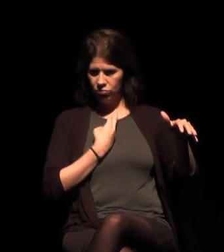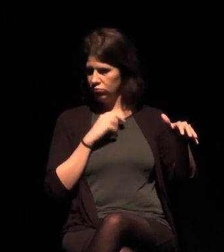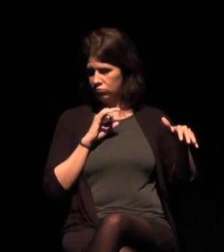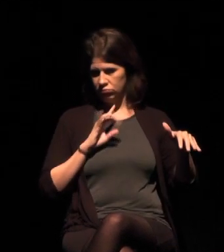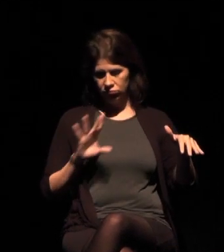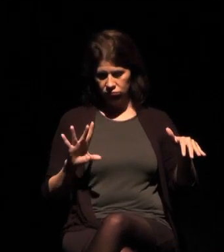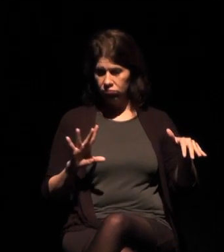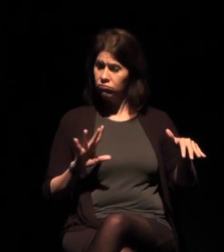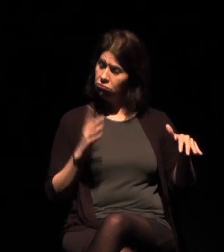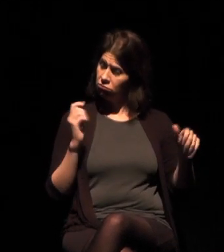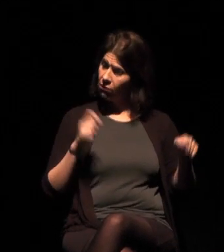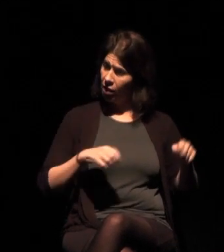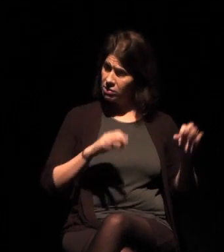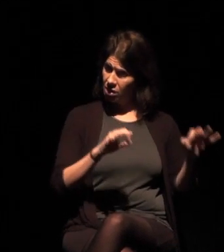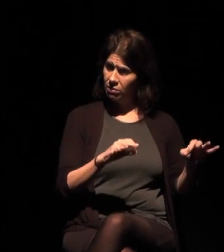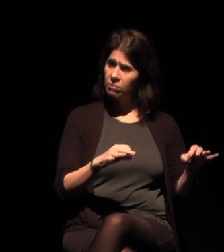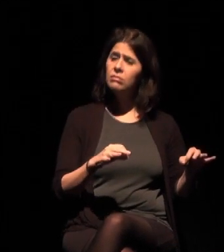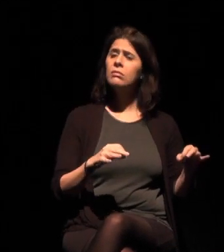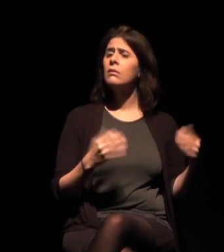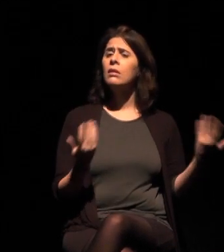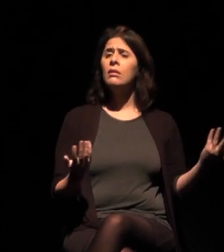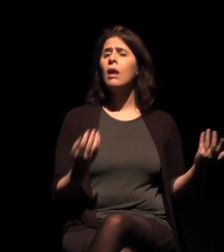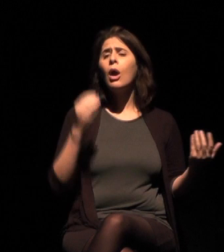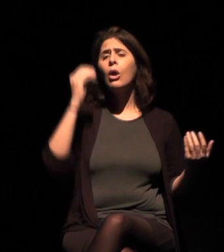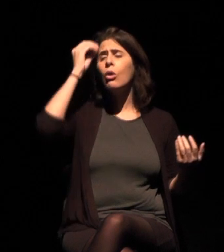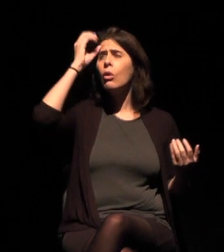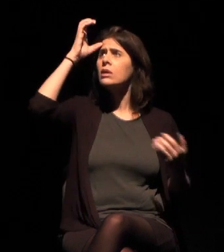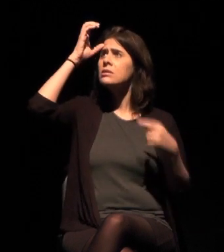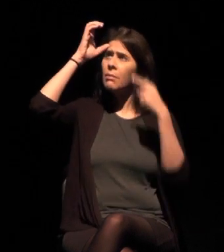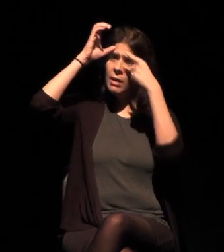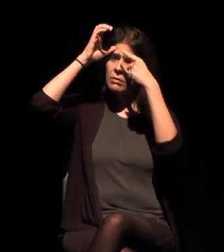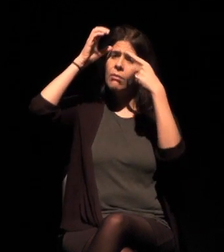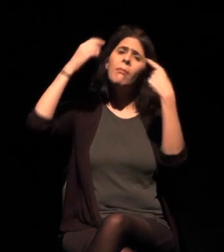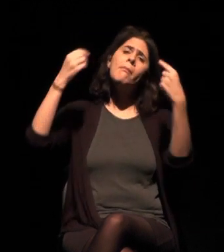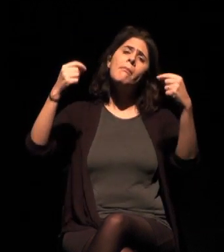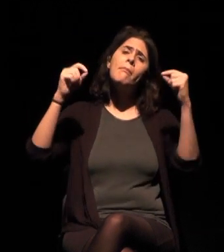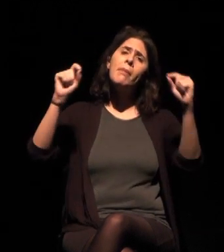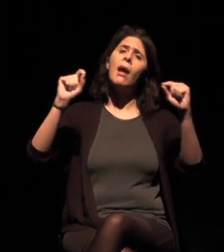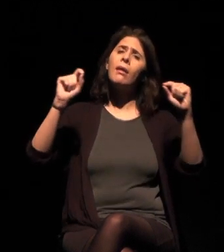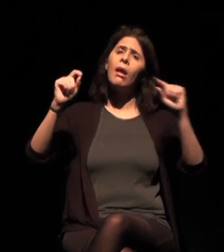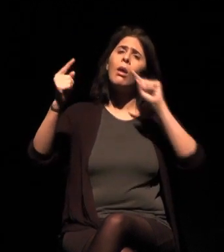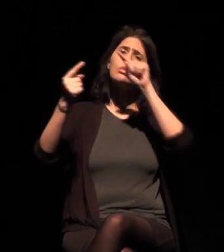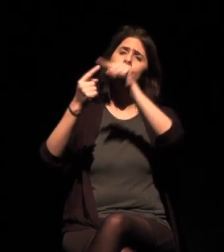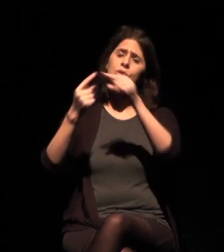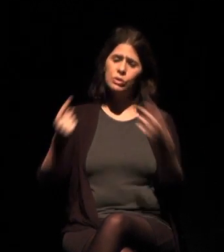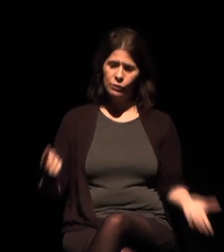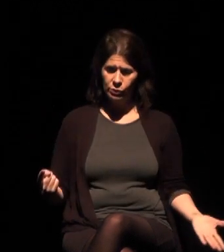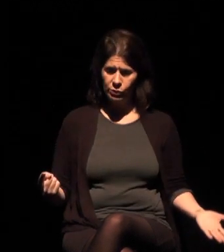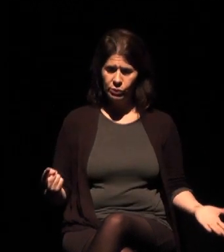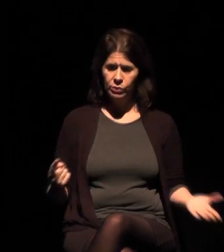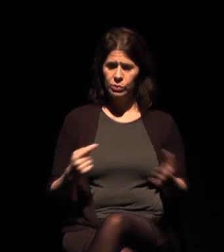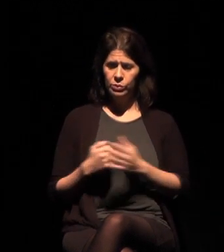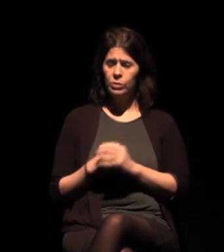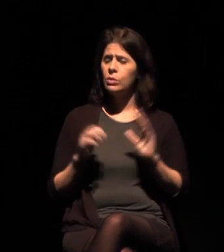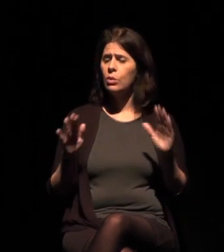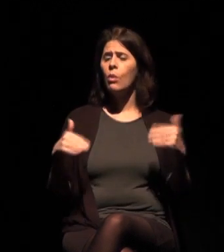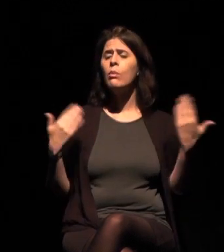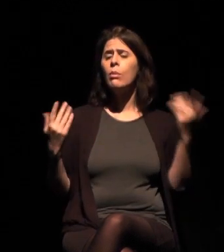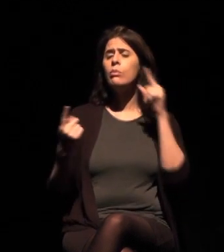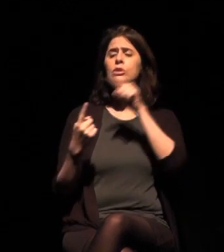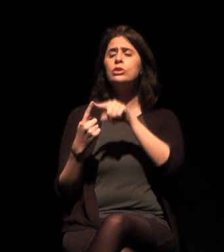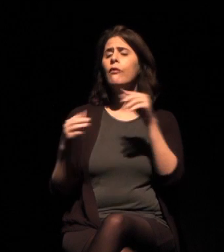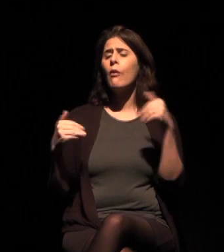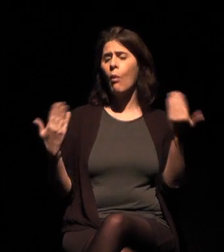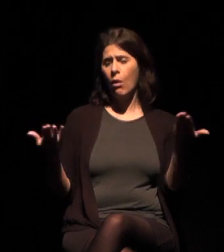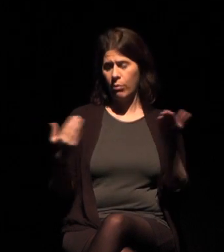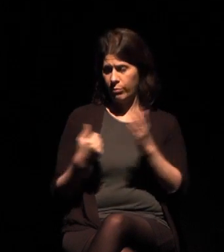eu acho até filosófica é pra que serve o conhecimento certo então essa questão não é nova certo num absolutamente